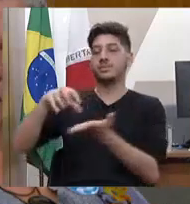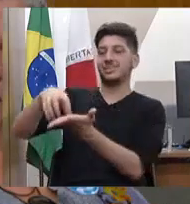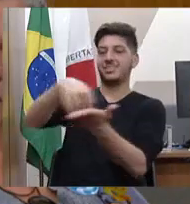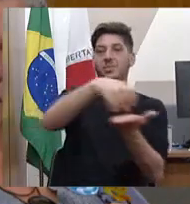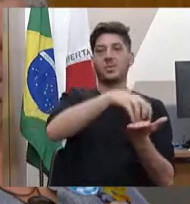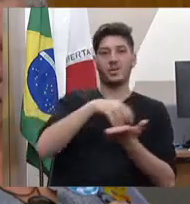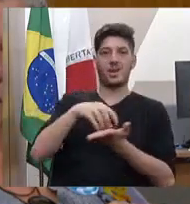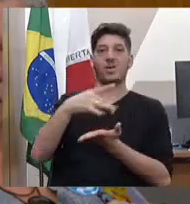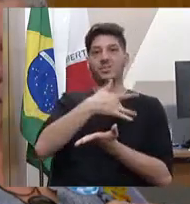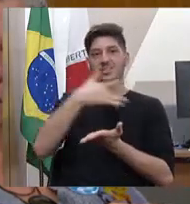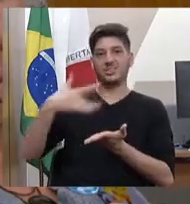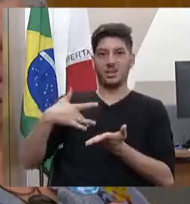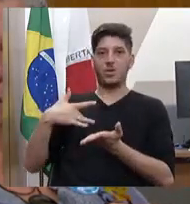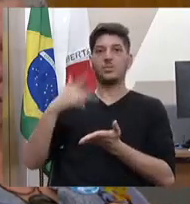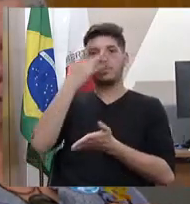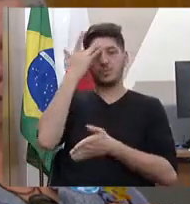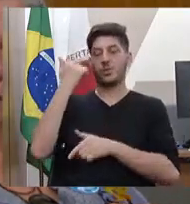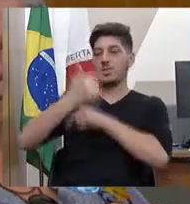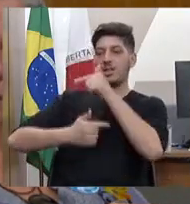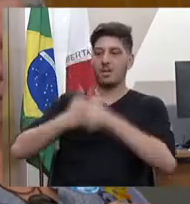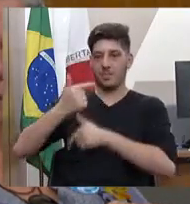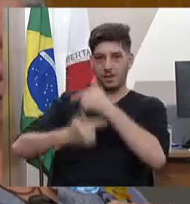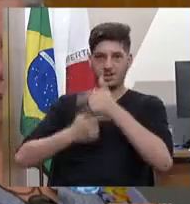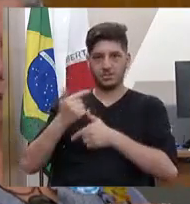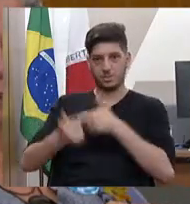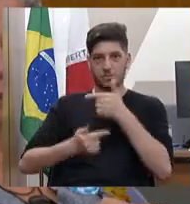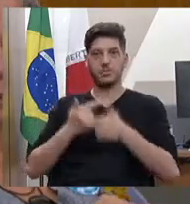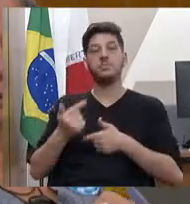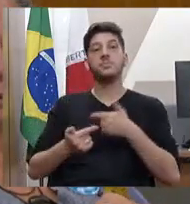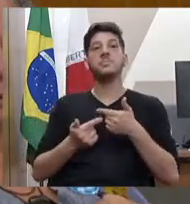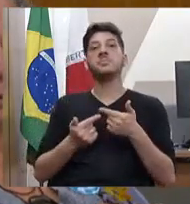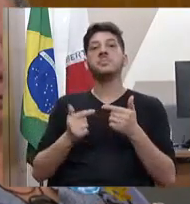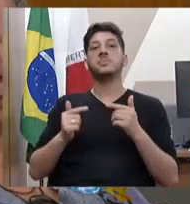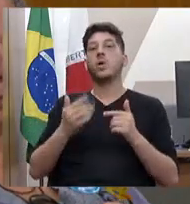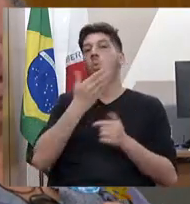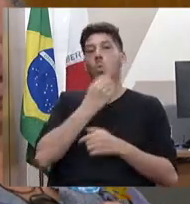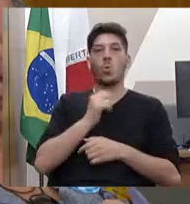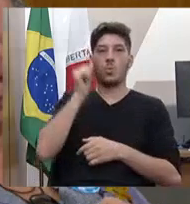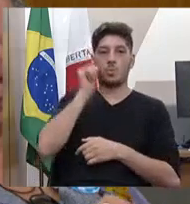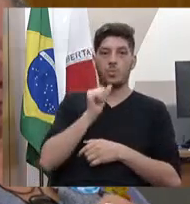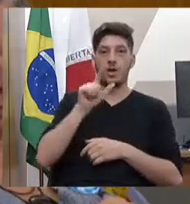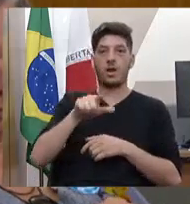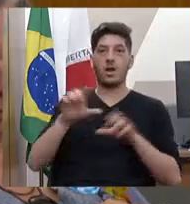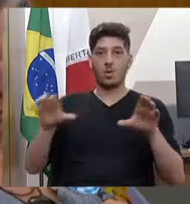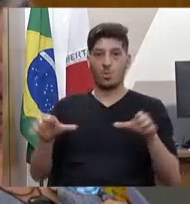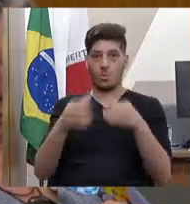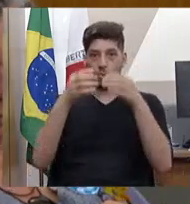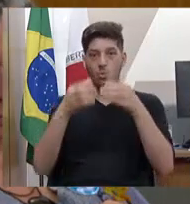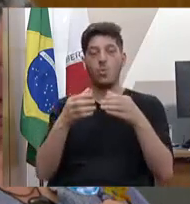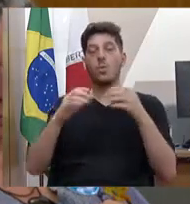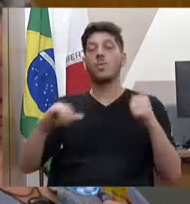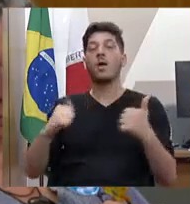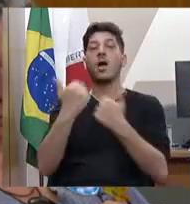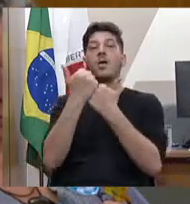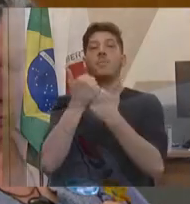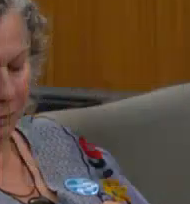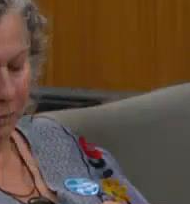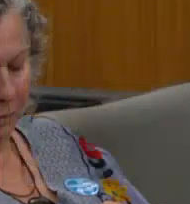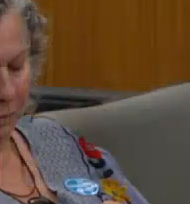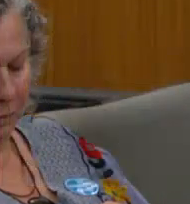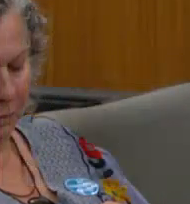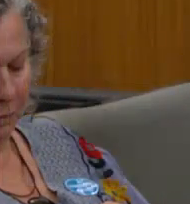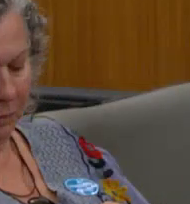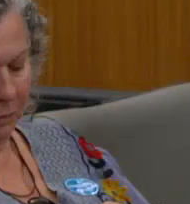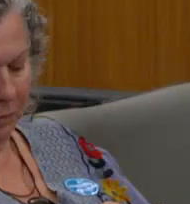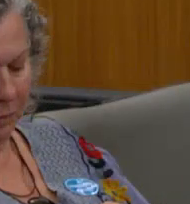dos trabalhadores das trabalhadoras que é uma comissão assessora do Conselho Estadual